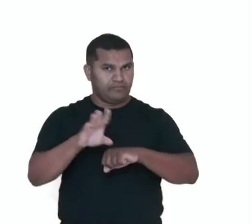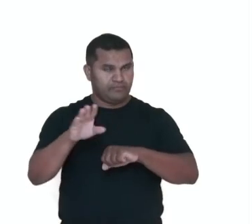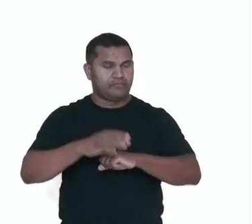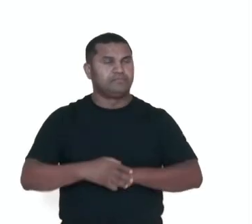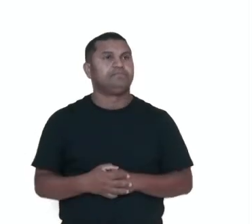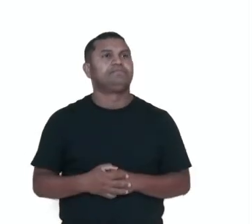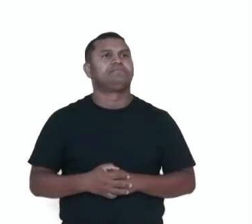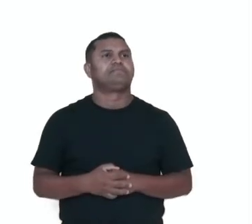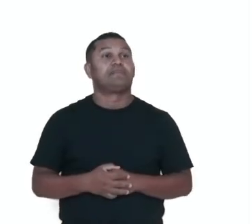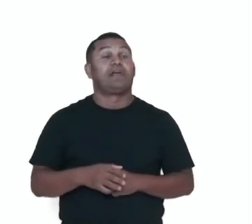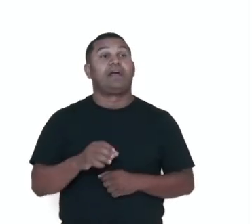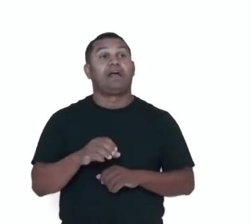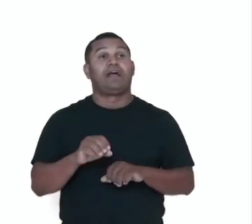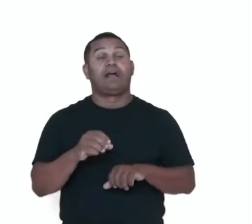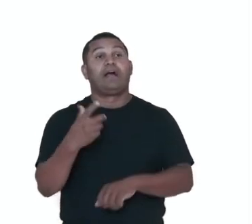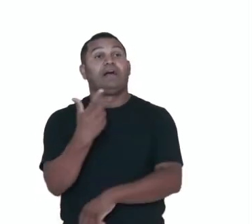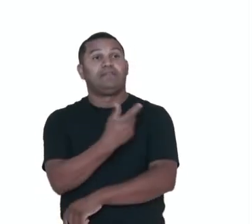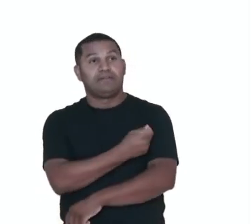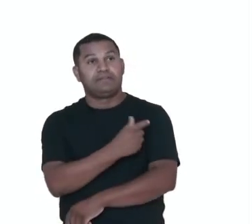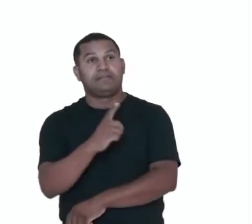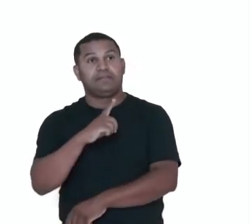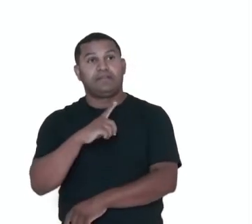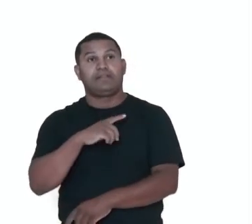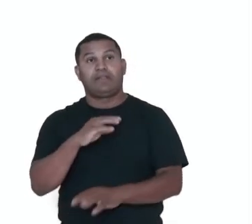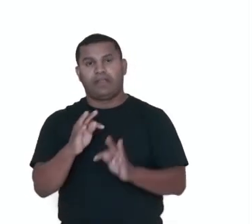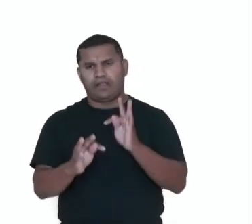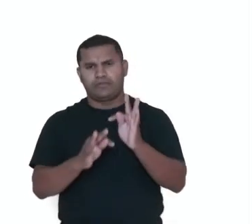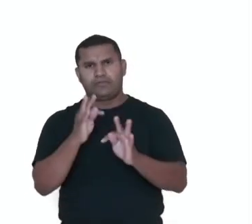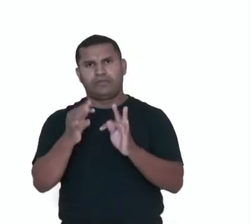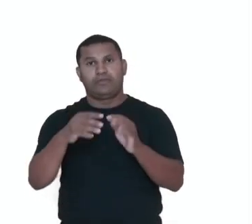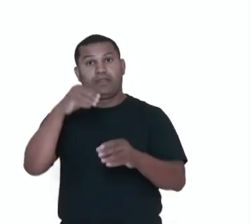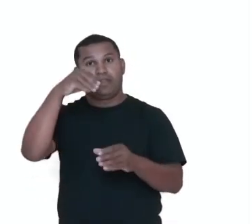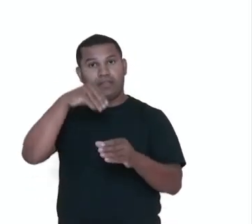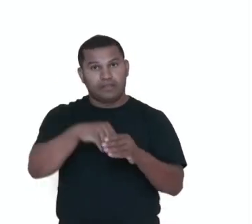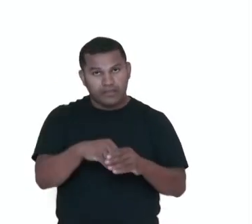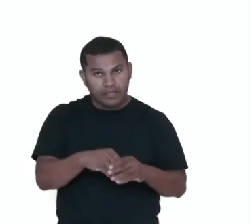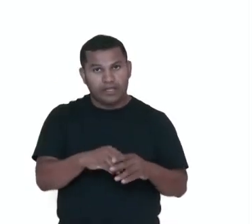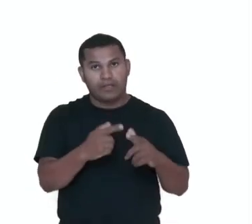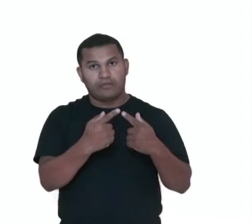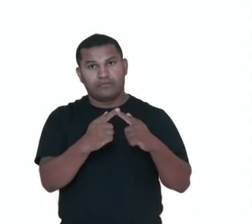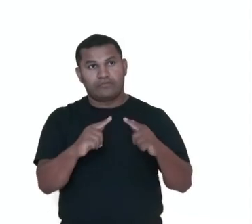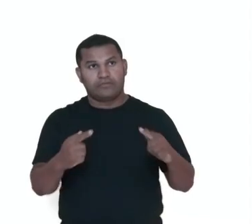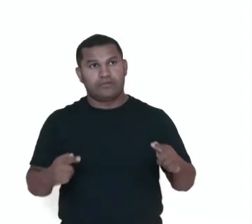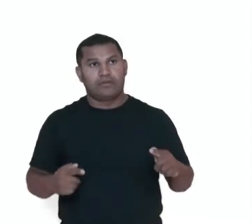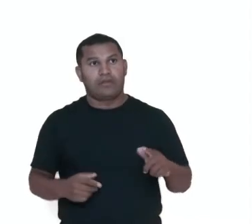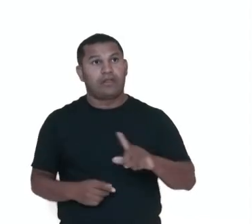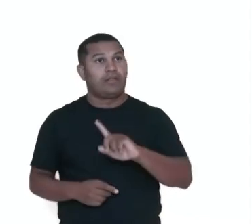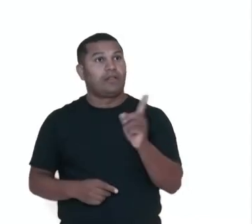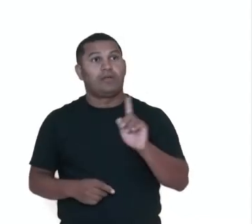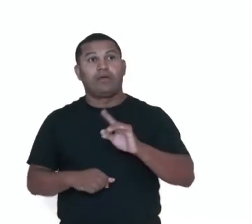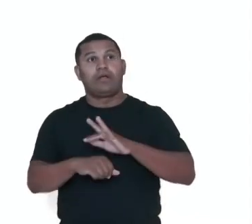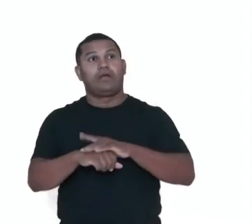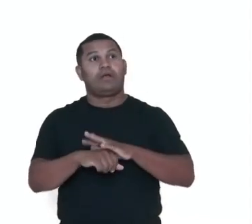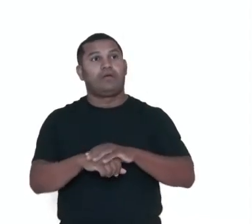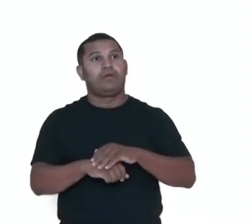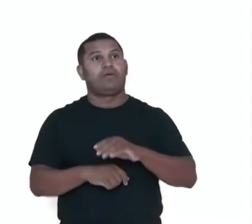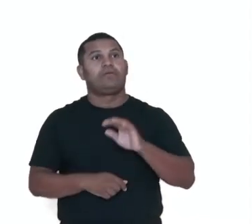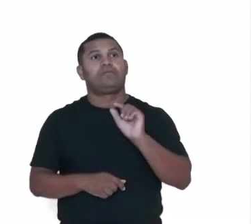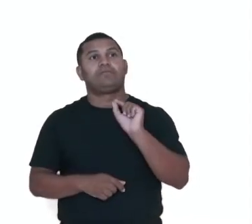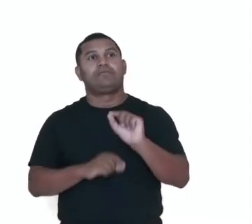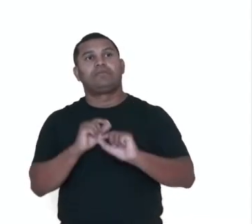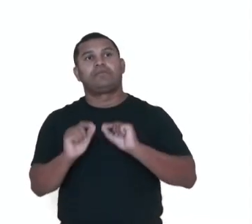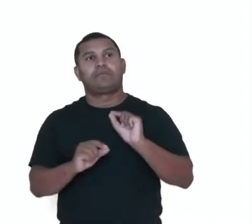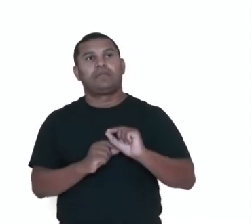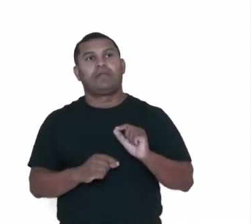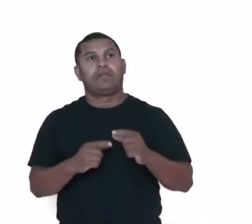código genético do vírus SARS-CoV-2, que é o vírus da Covid, não são produtos de terapia gênica, né? Porque